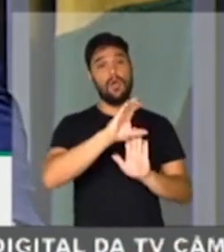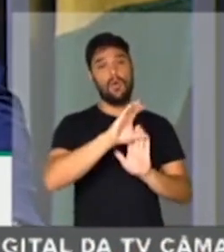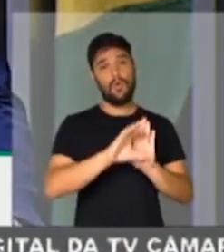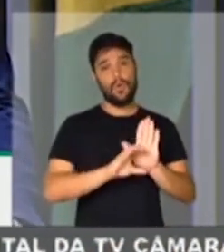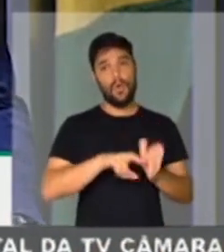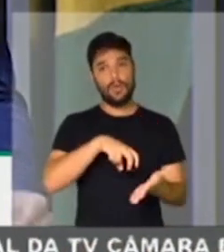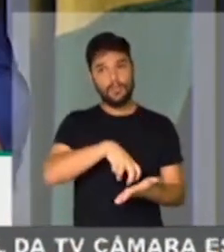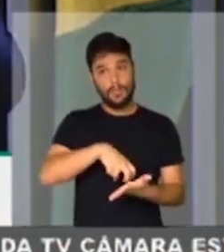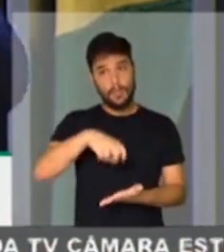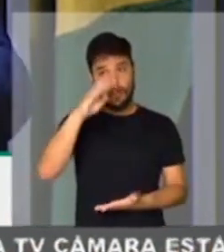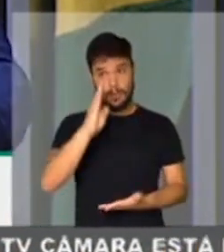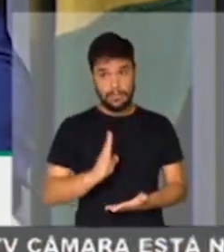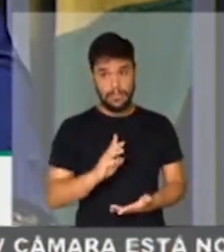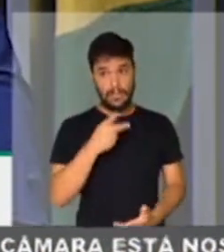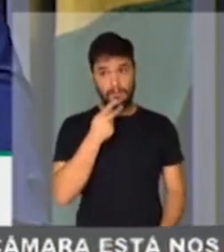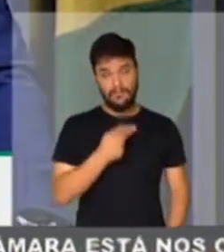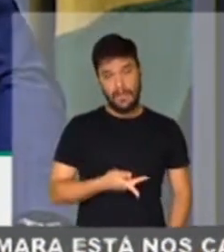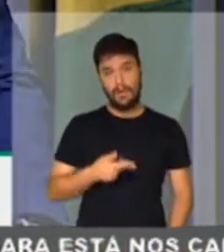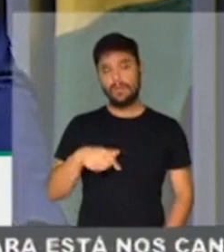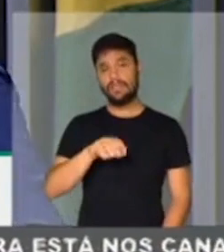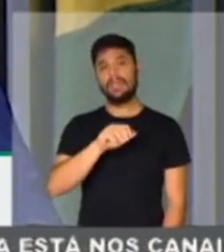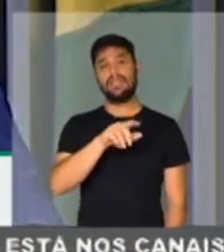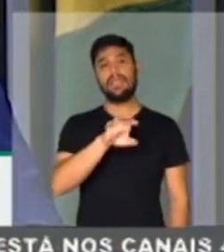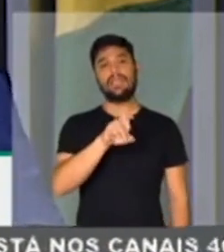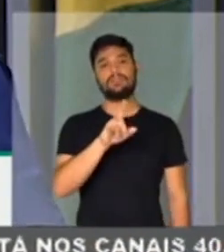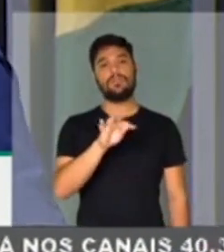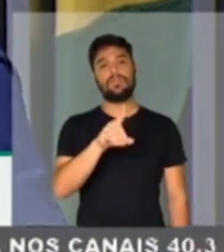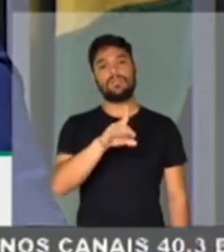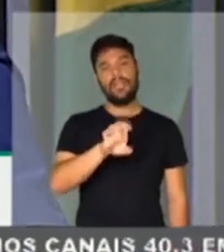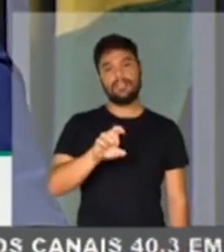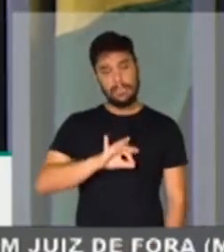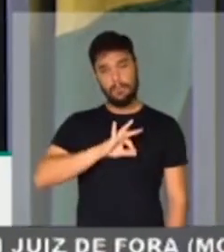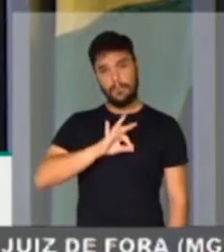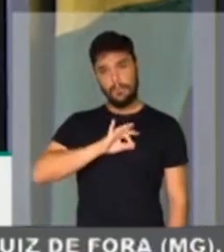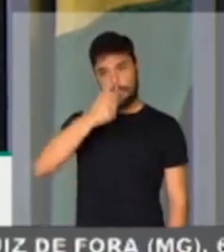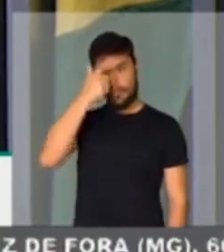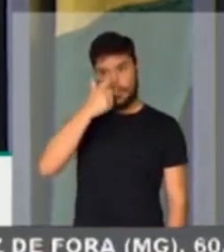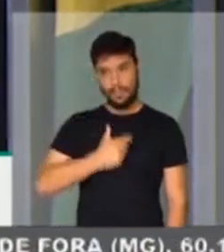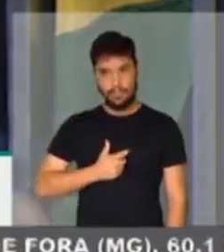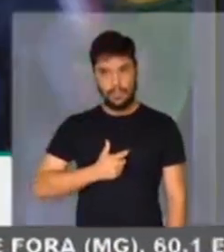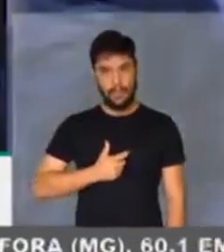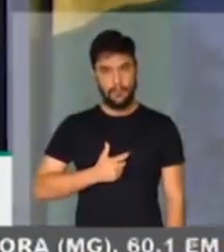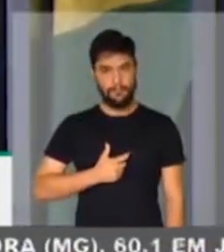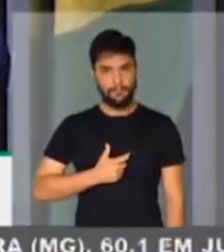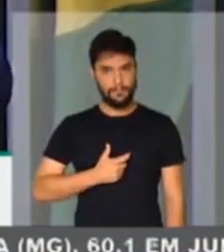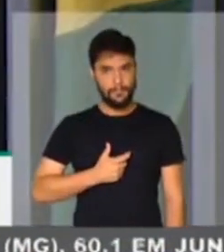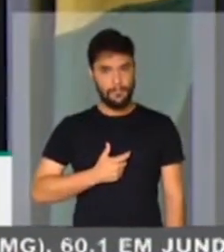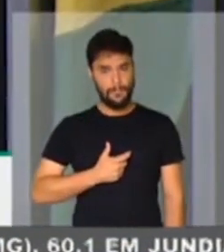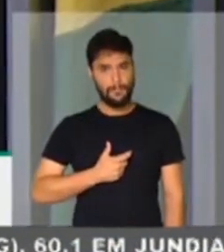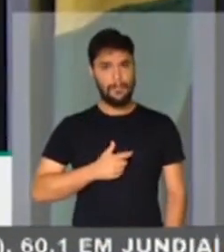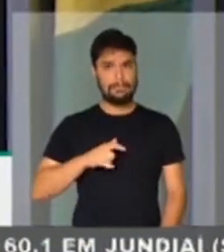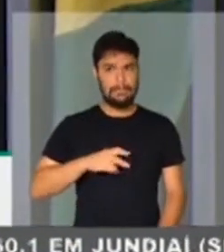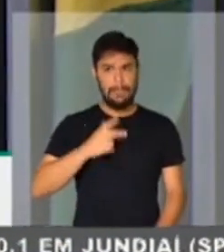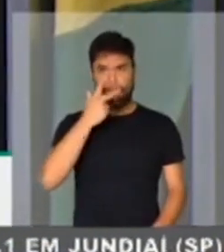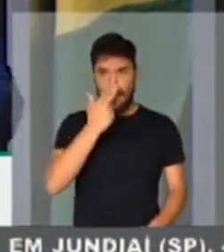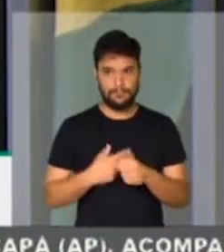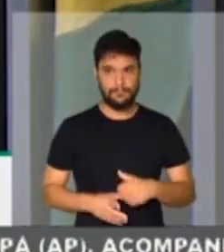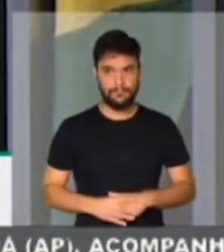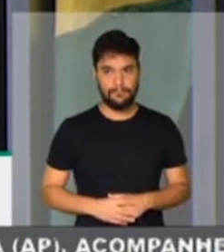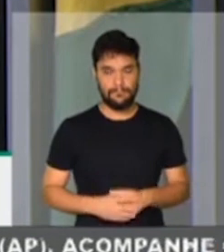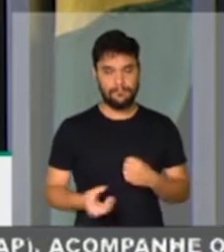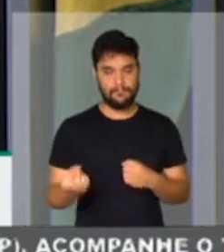Penal, que estabelece a excludente de ilicitude da legítima defesa, fala: o agente que está sofrendo uma injusta